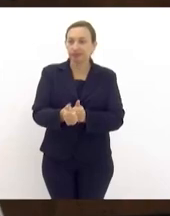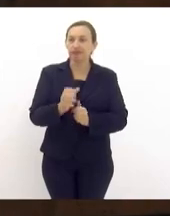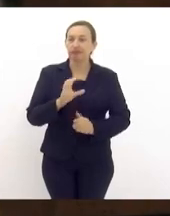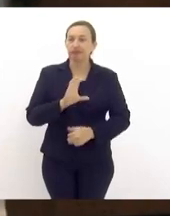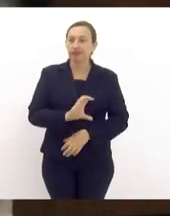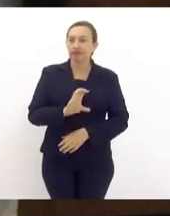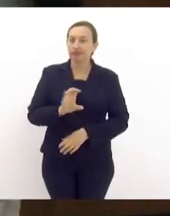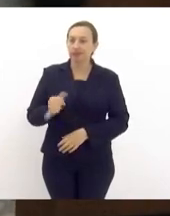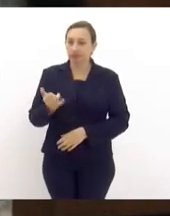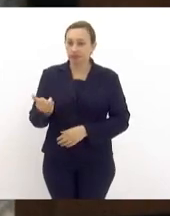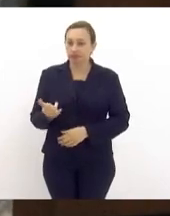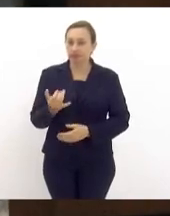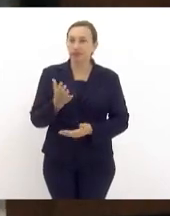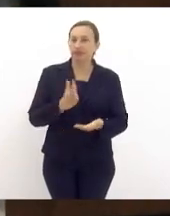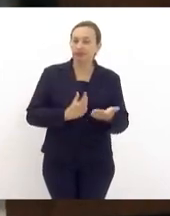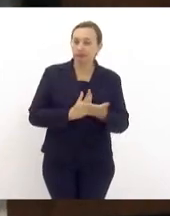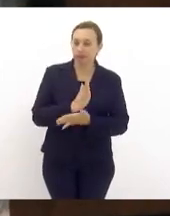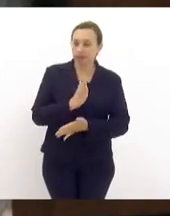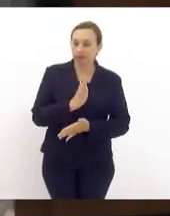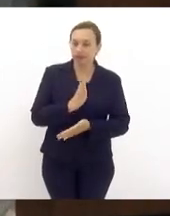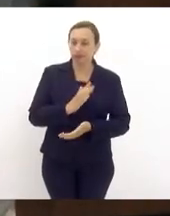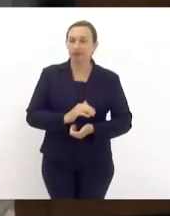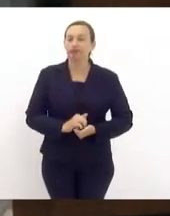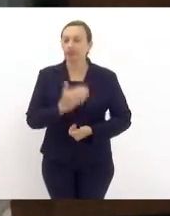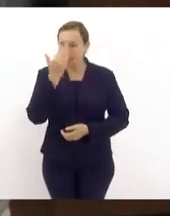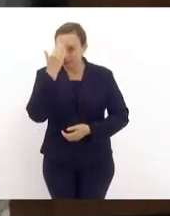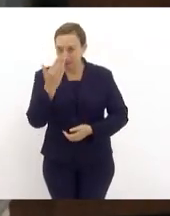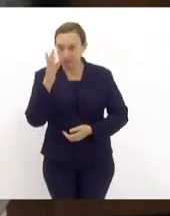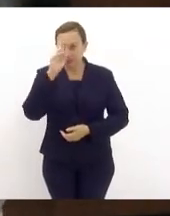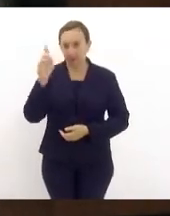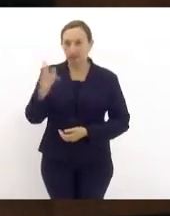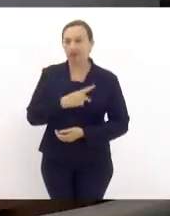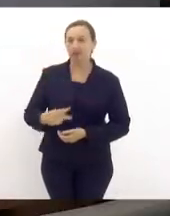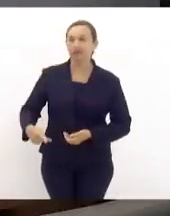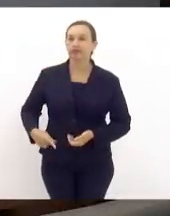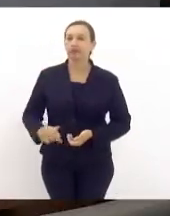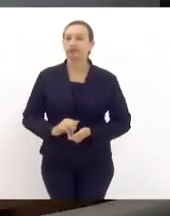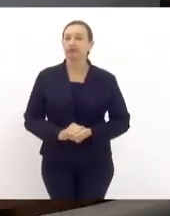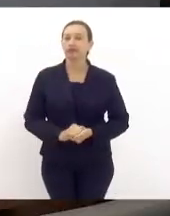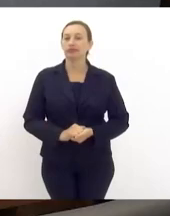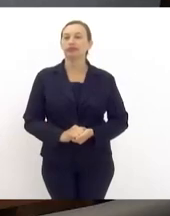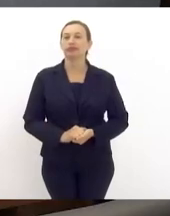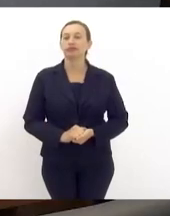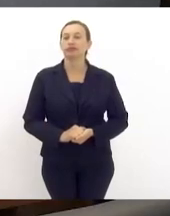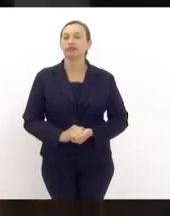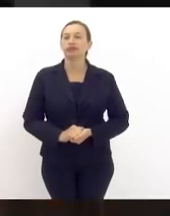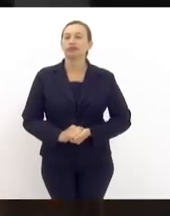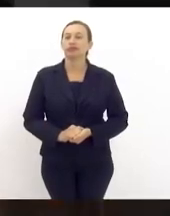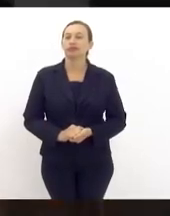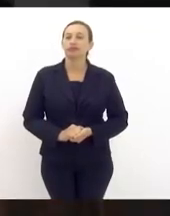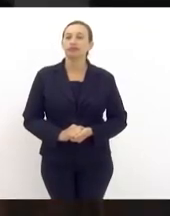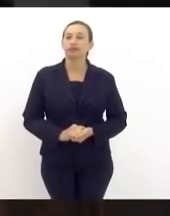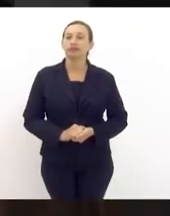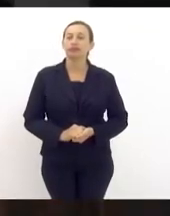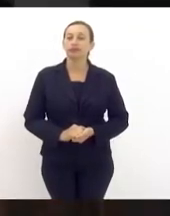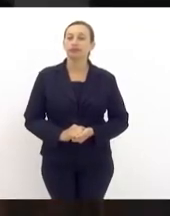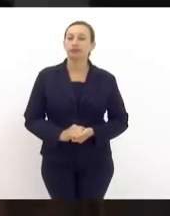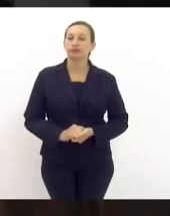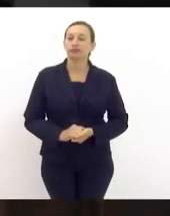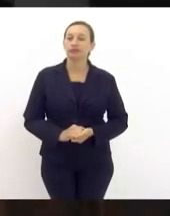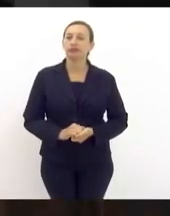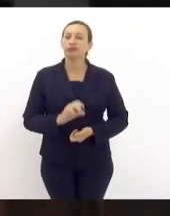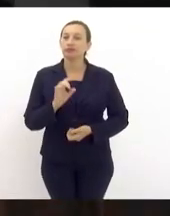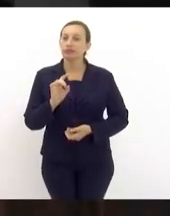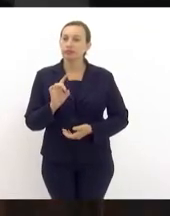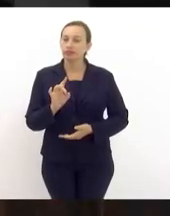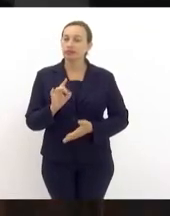CCJ, favorável. Muito obrigado, presidente. Obrigado, deputado Renato Machado. Apenas